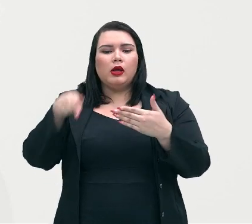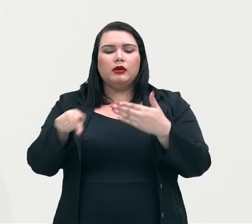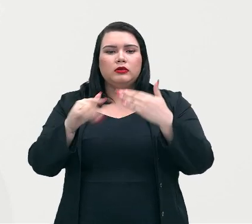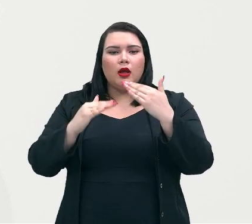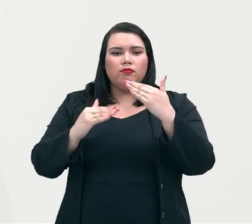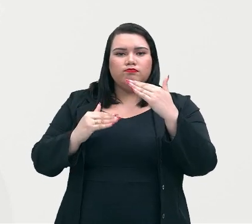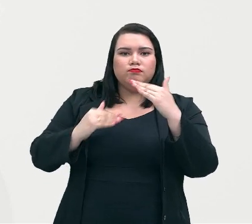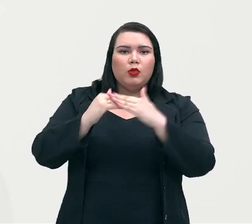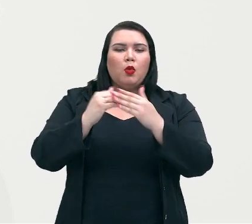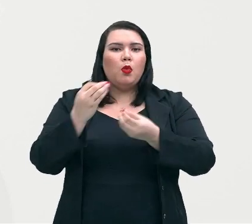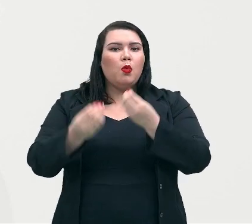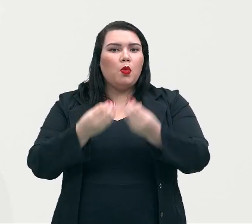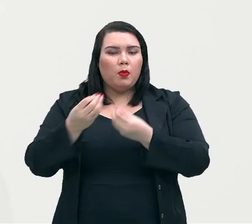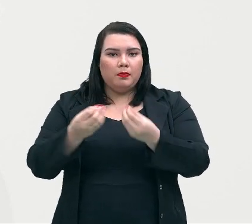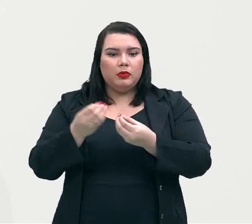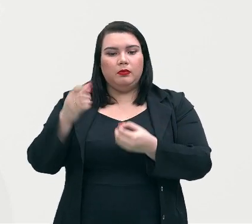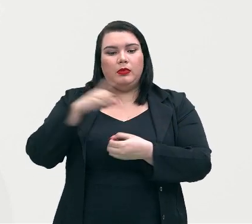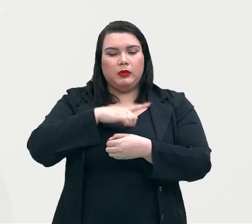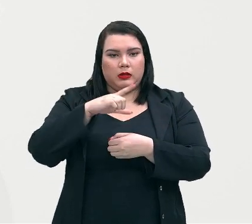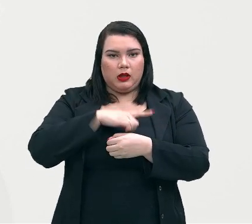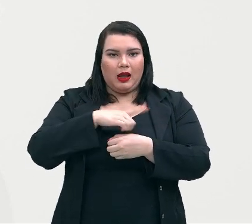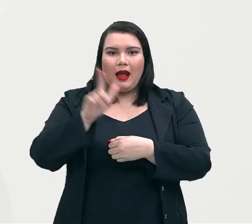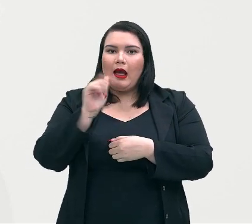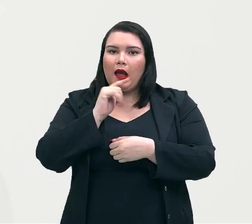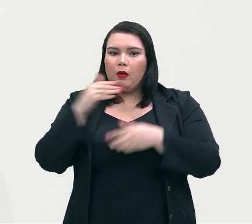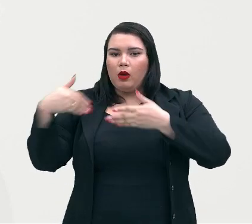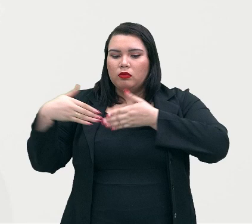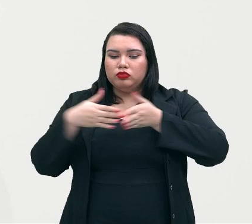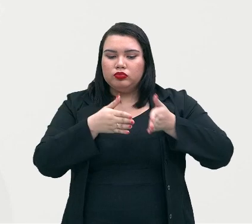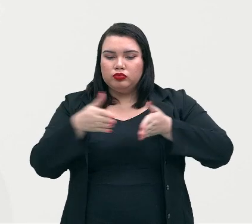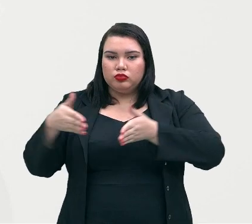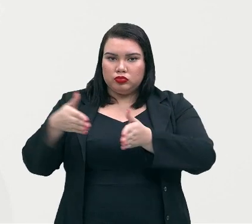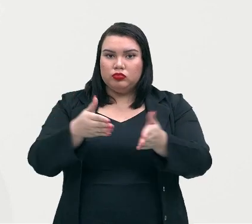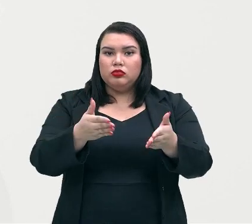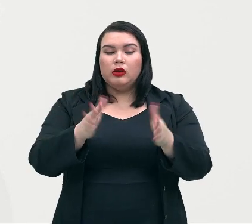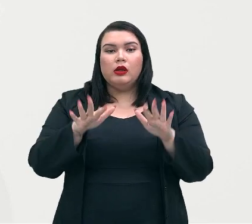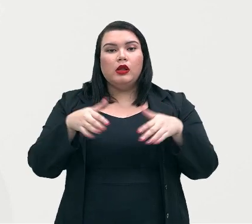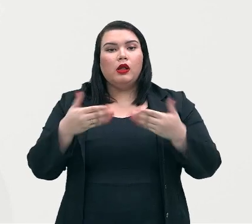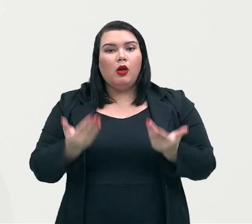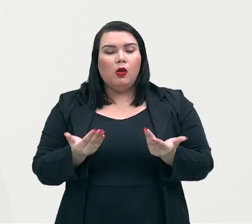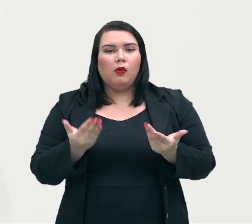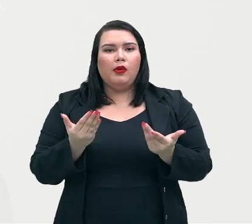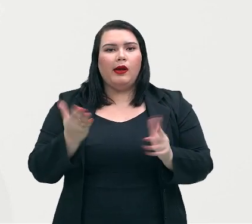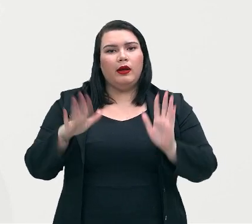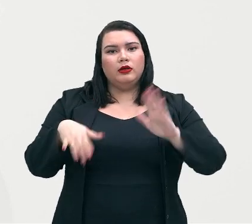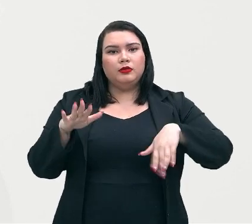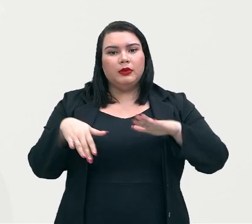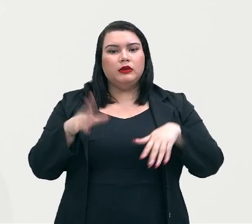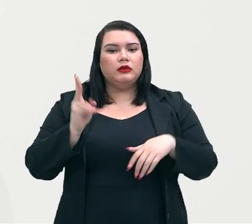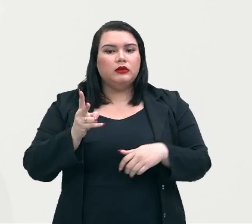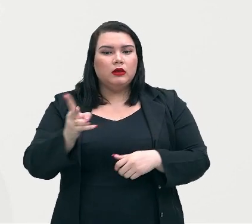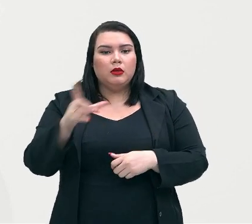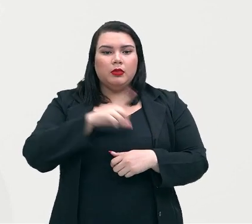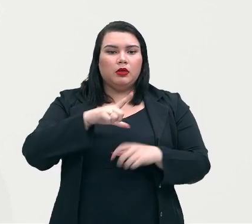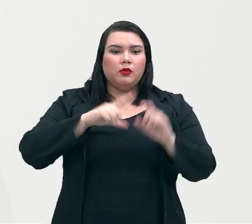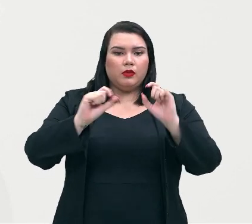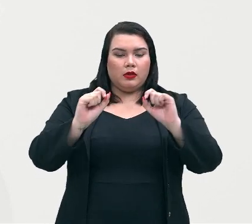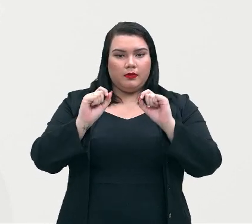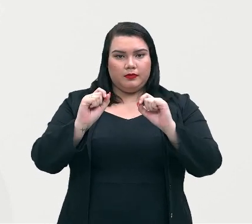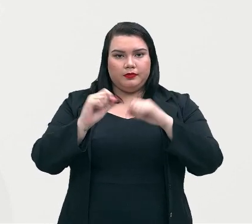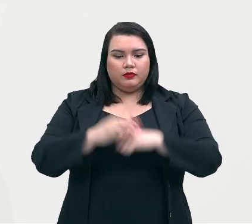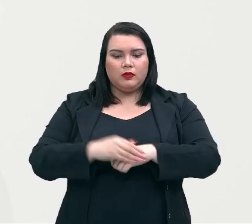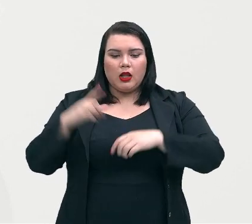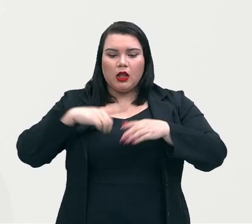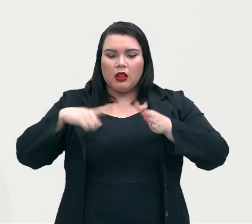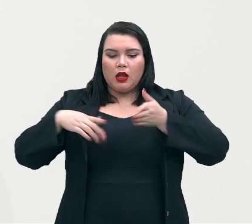vir através dos divisores de água, tá? E normalmente ela vai ser drenada por um